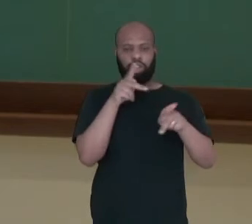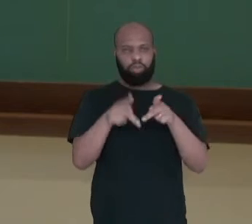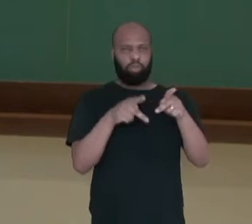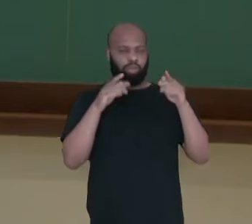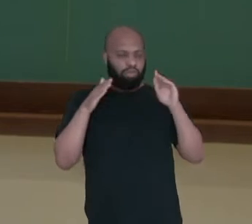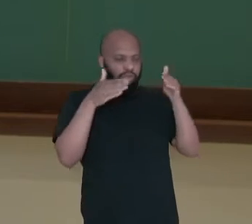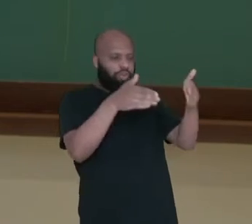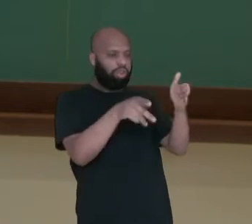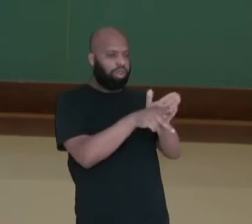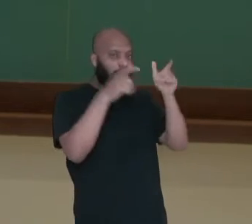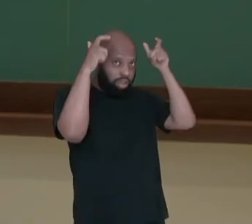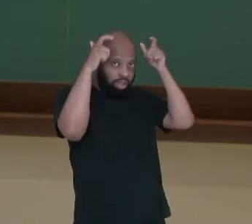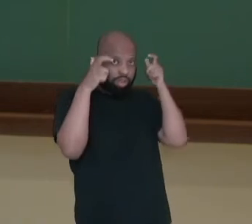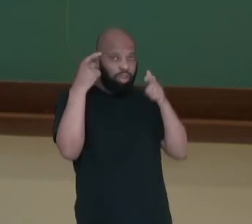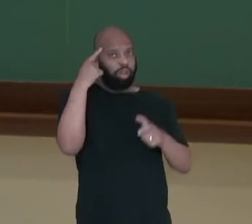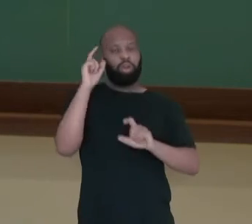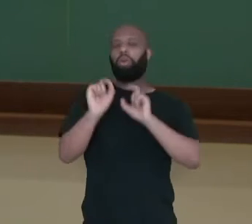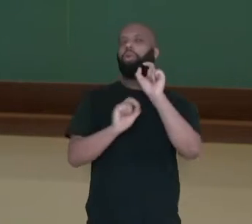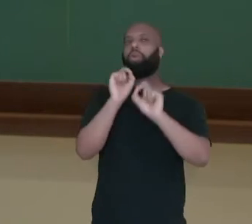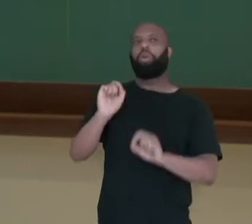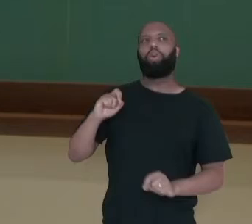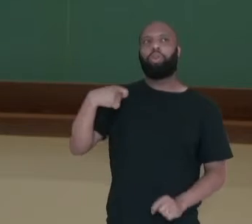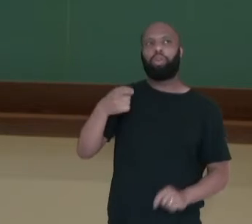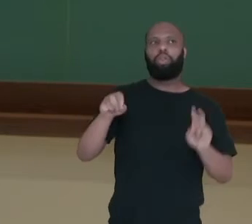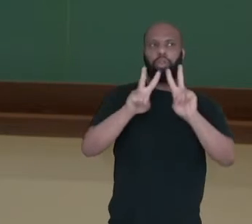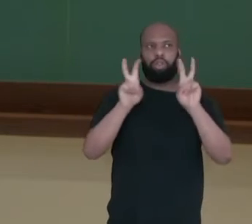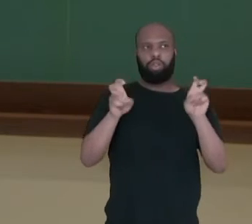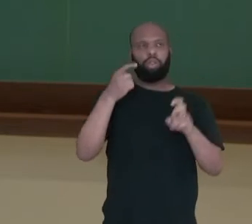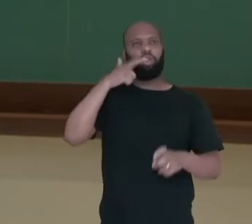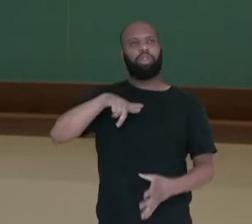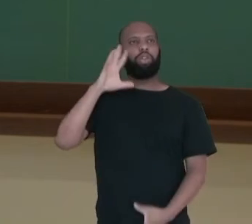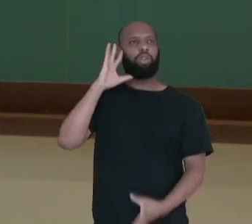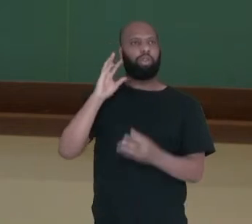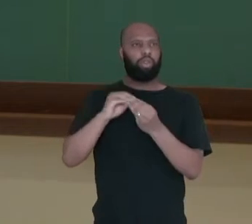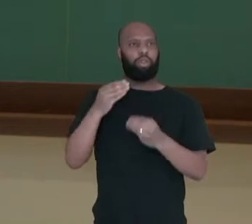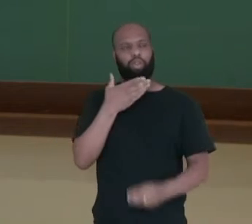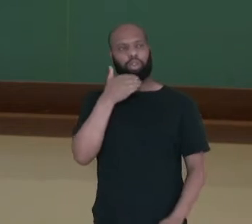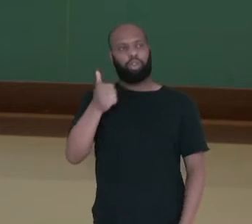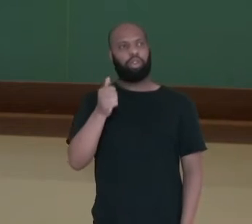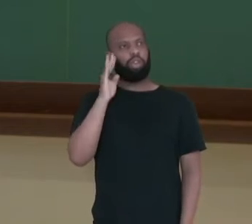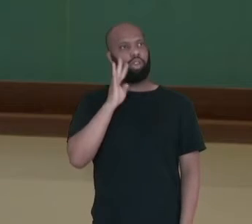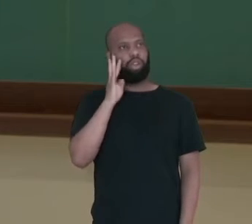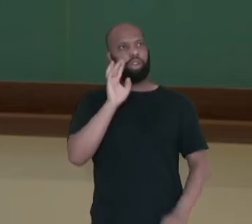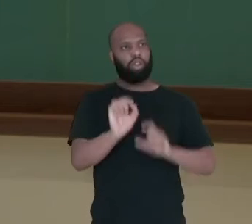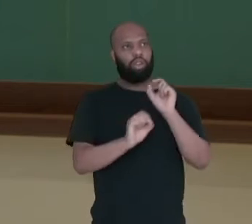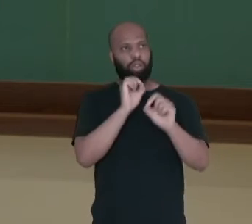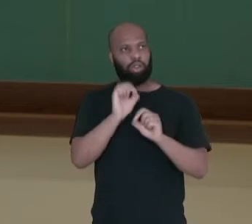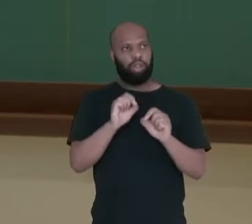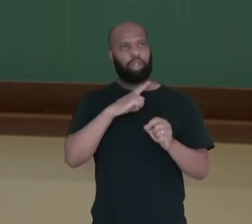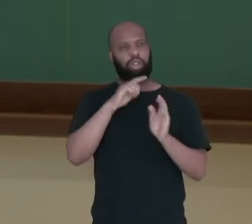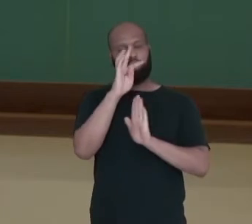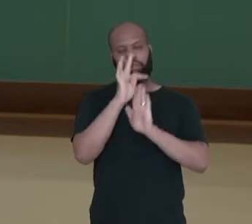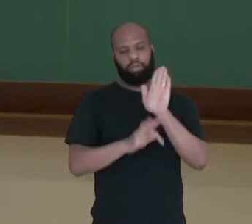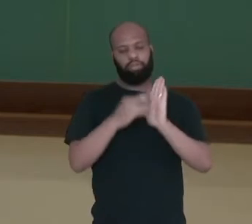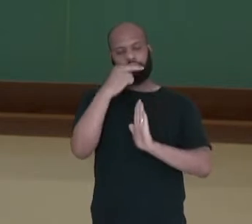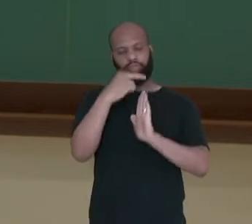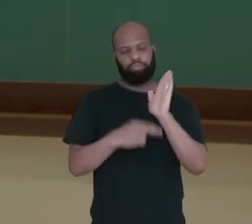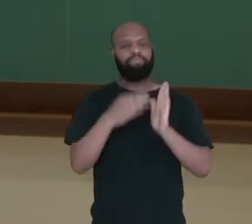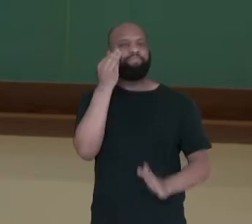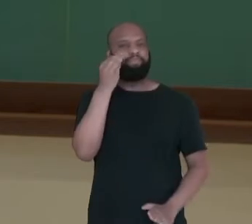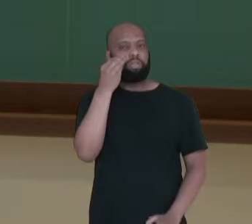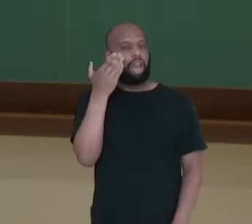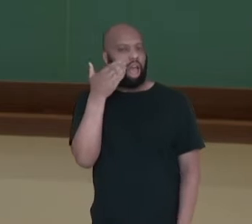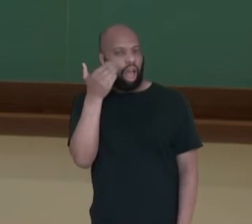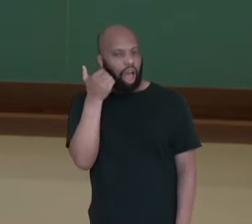o que vocês pensam sobre isso? Claro, para a gente ter uma compreensão melhor, é legal a gente ir ao texto, tentar tirar